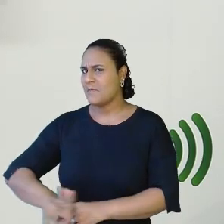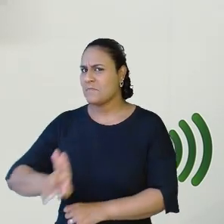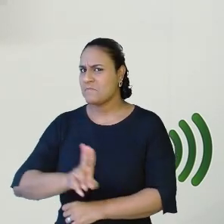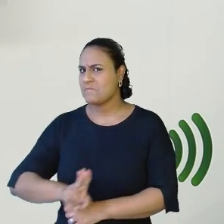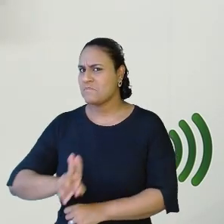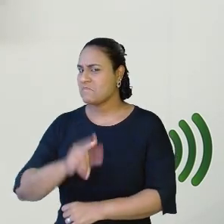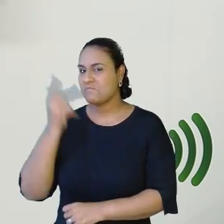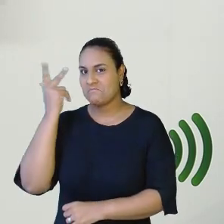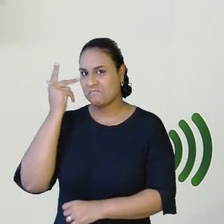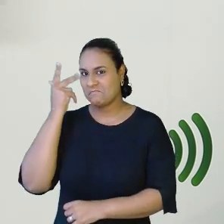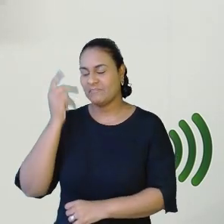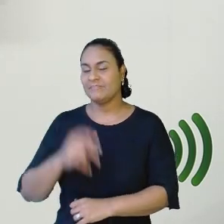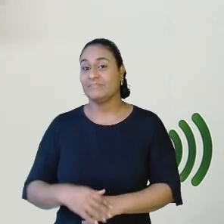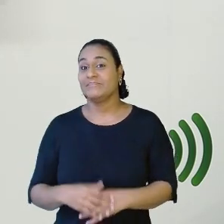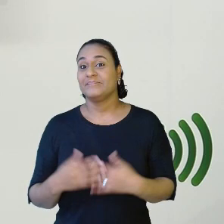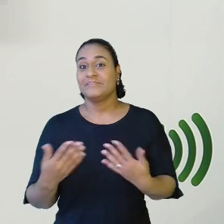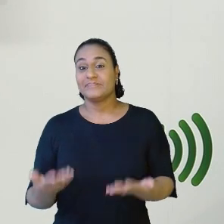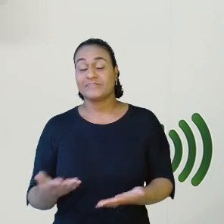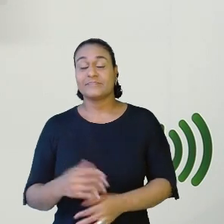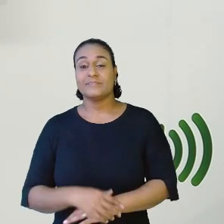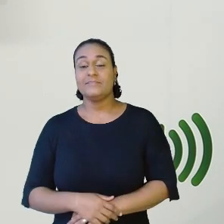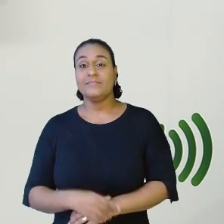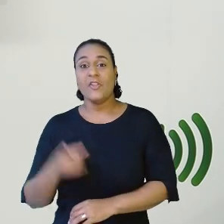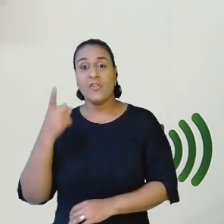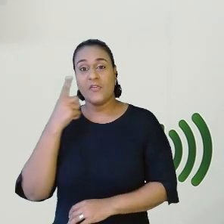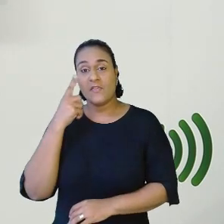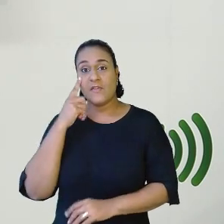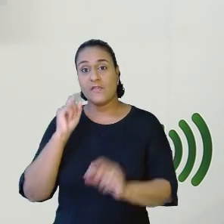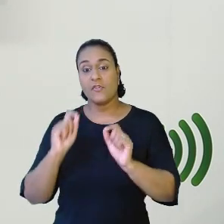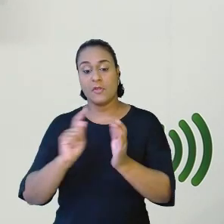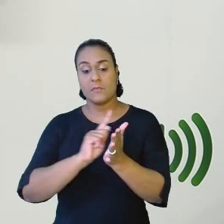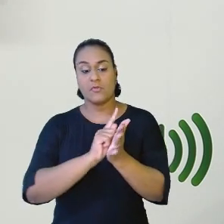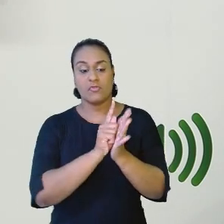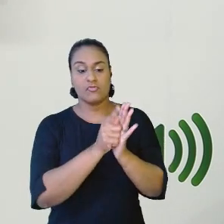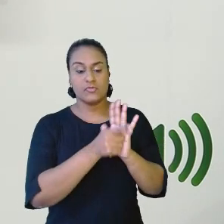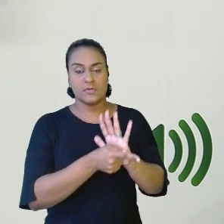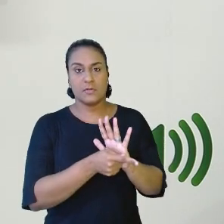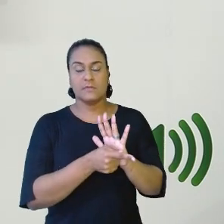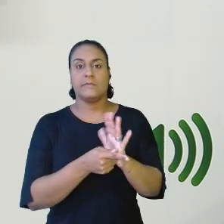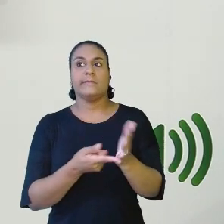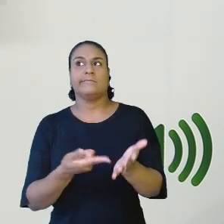aí, a gente vai ver aqui que para esses gêneros a gente usa